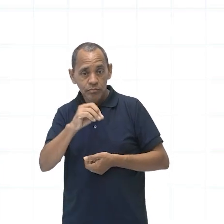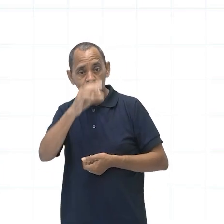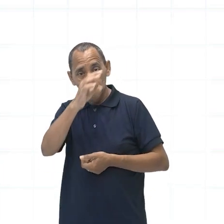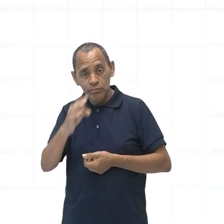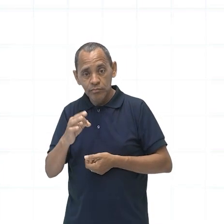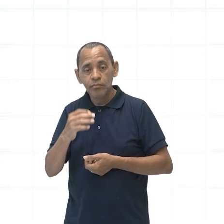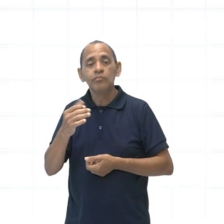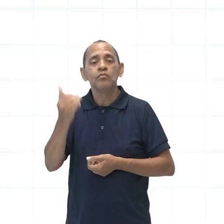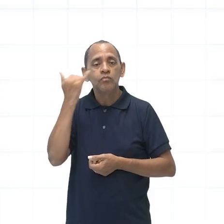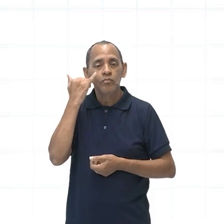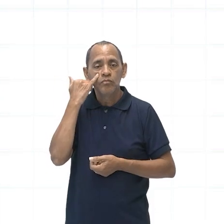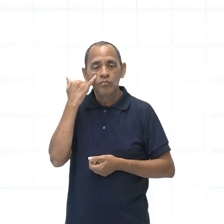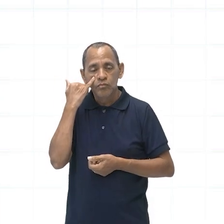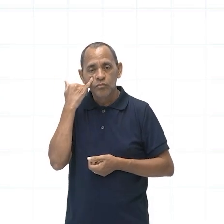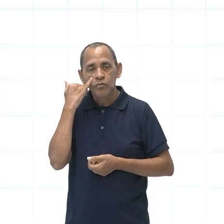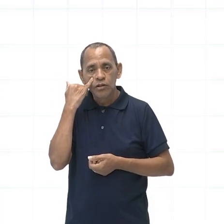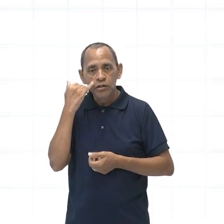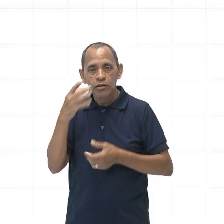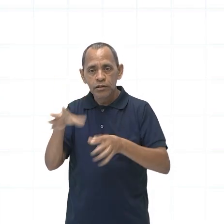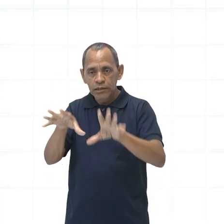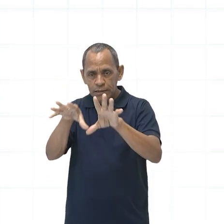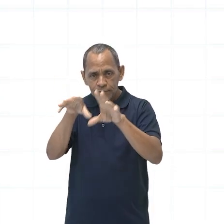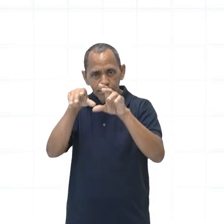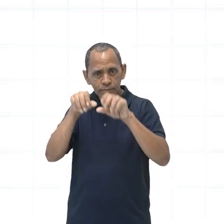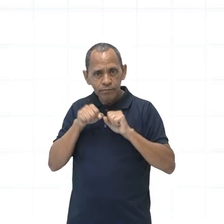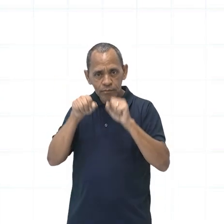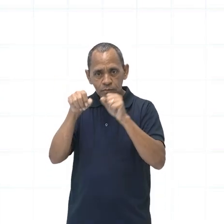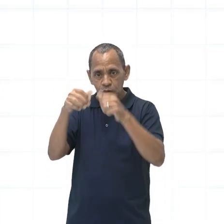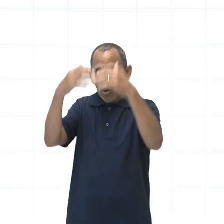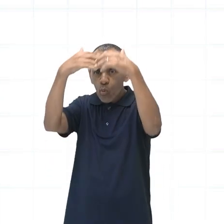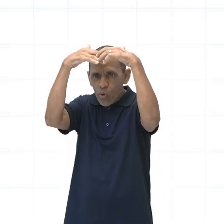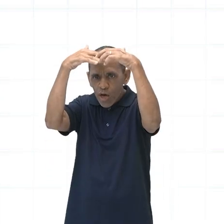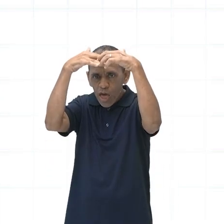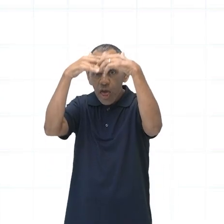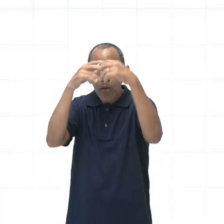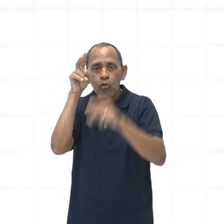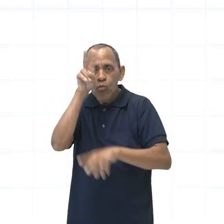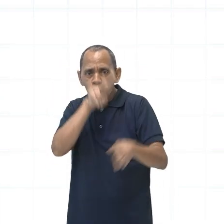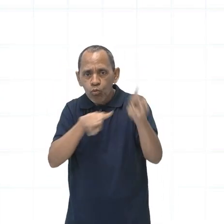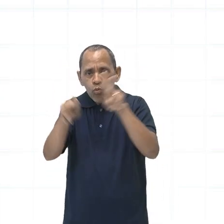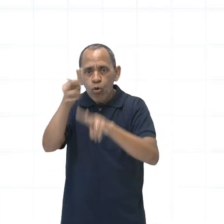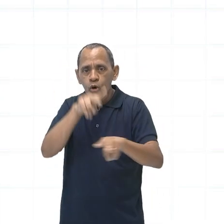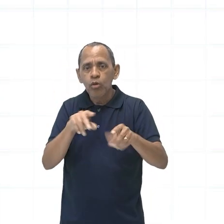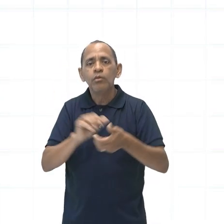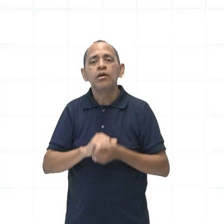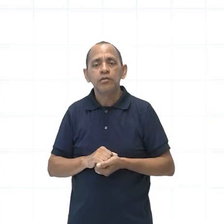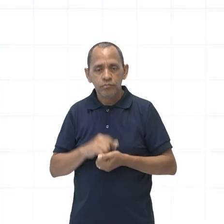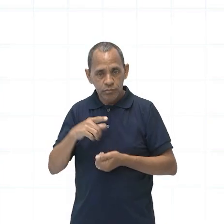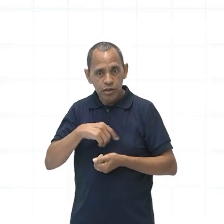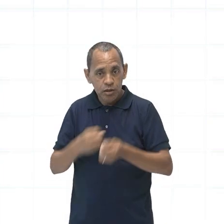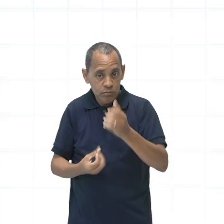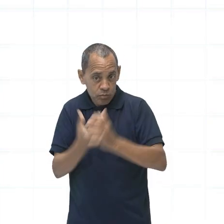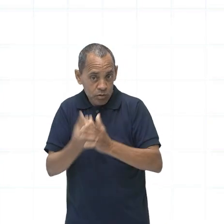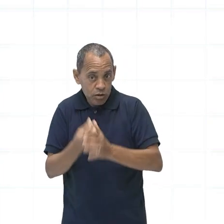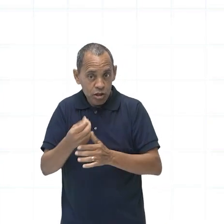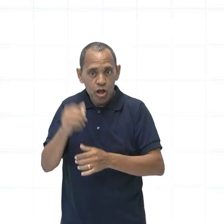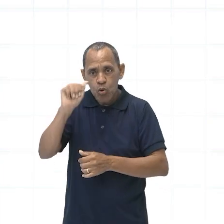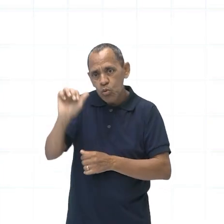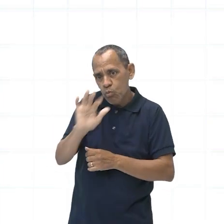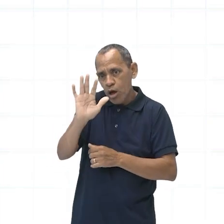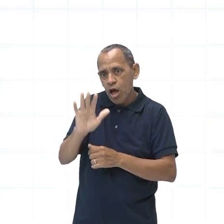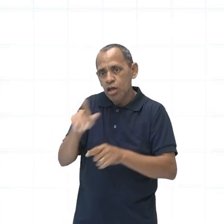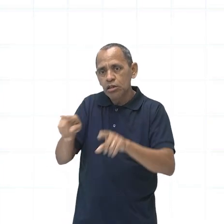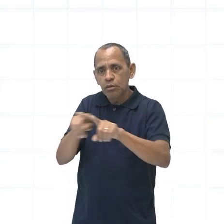cérebros é visual e nós processamos imagens 60 mil vezes mais rápido do que podemos